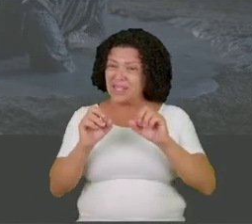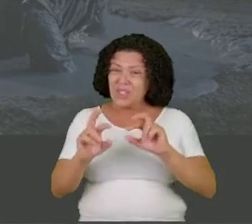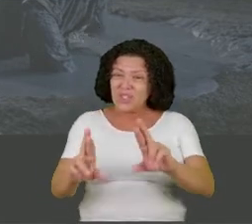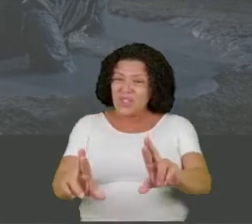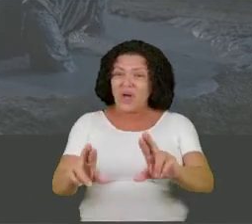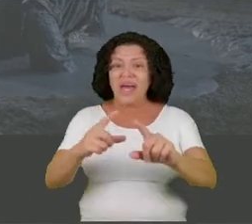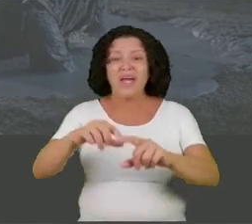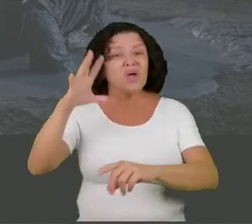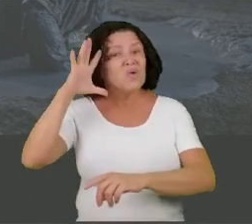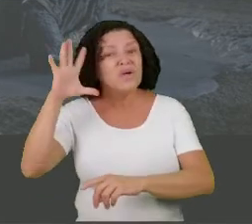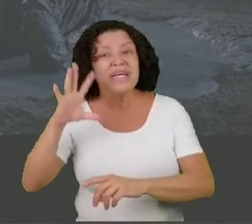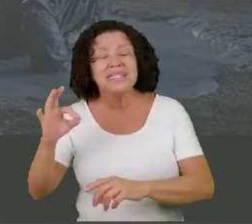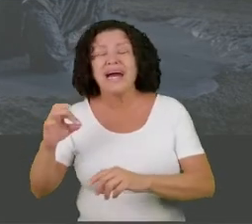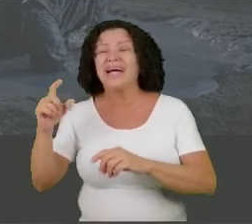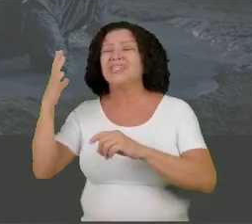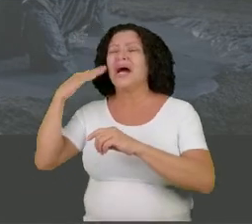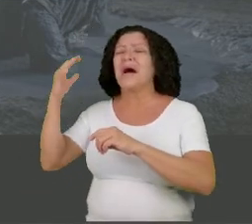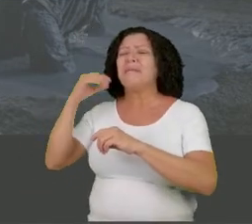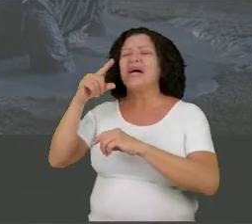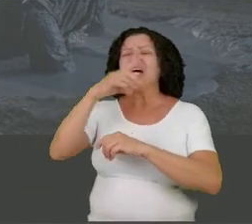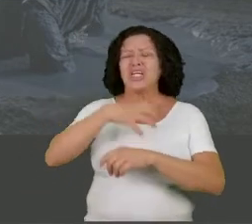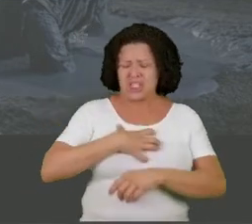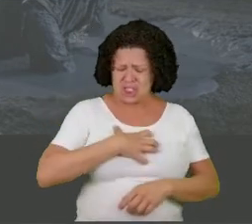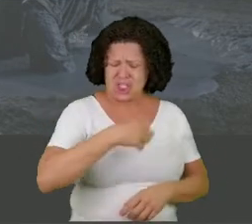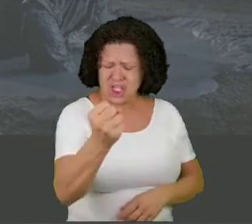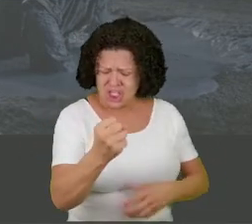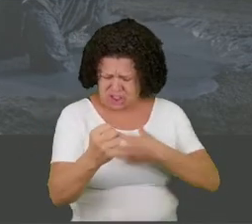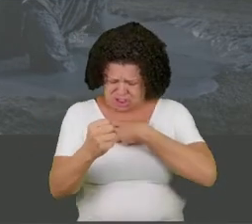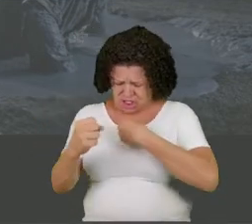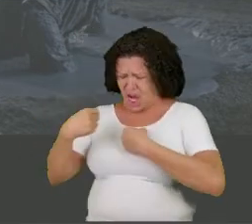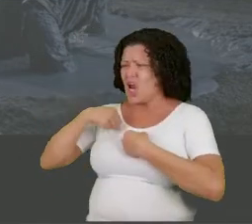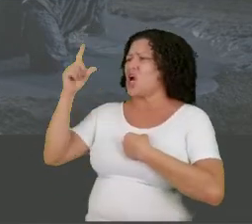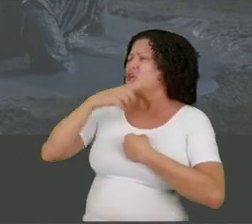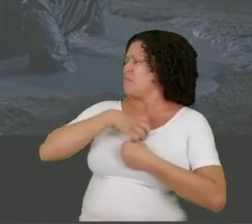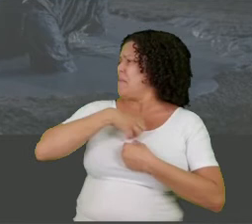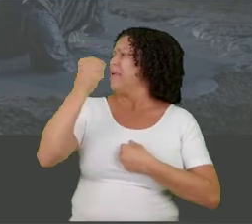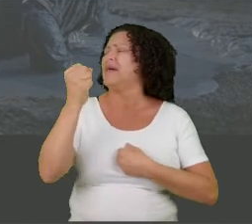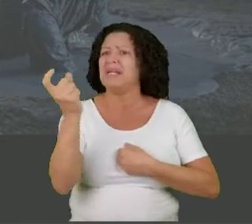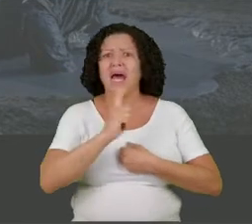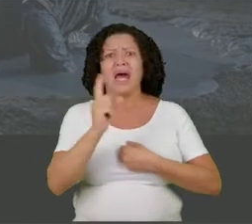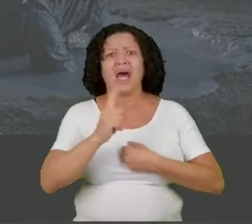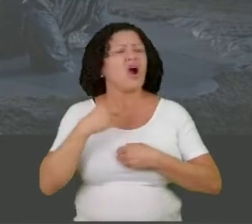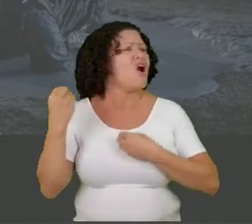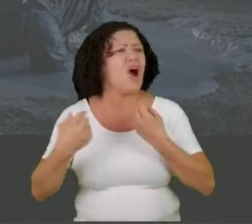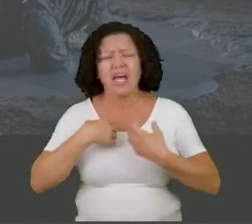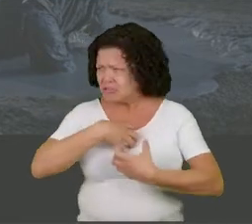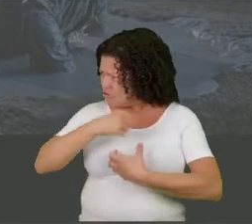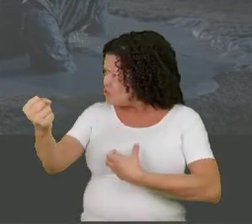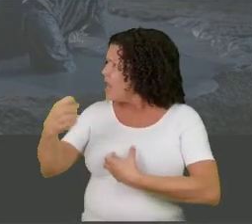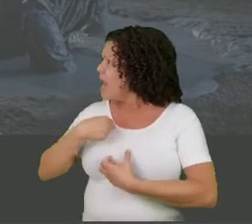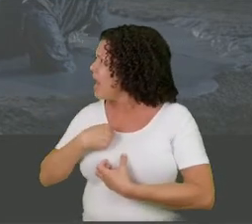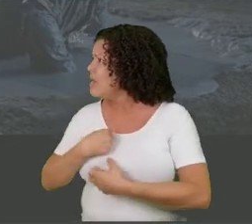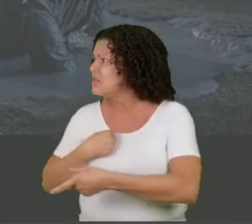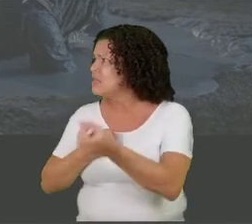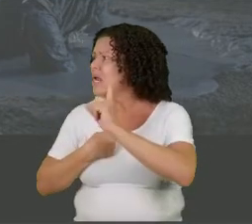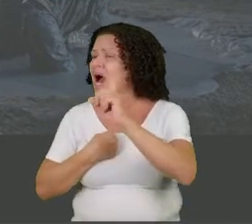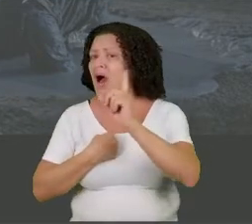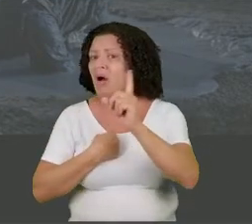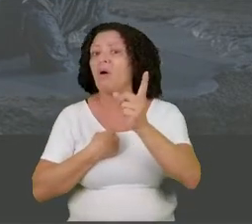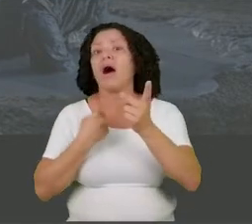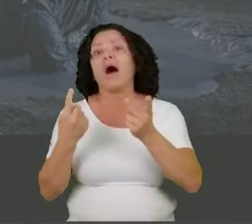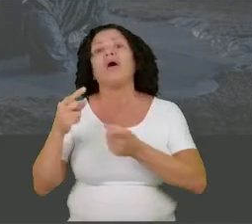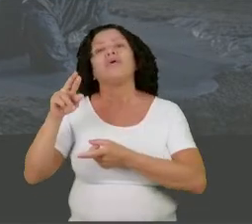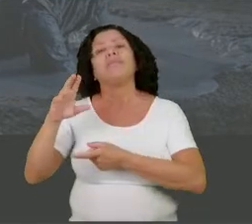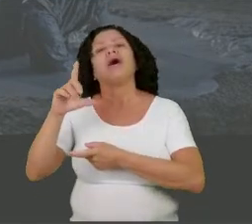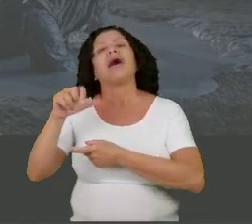a fome, a dor, né? E ele não entendia, as pessoas chamavam ele de suicida, e ele falava, mas eu não me suicidei. Como assim